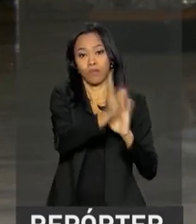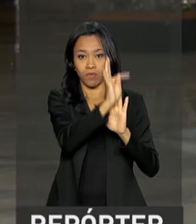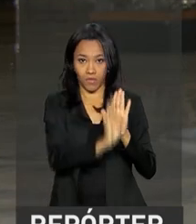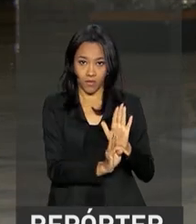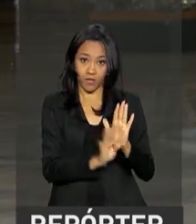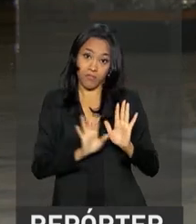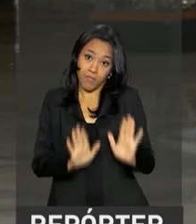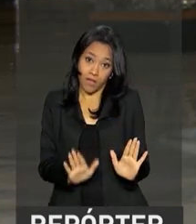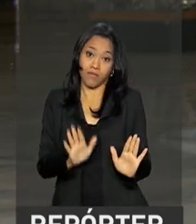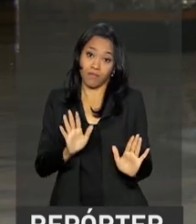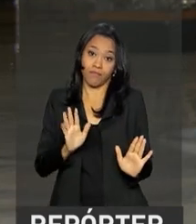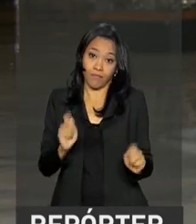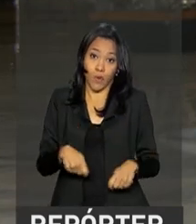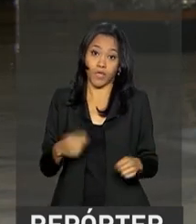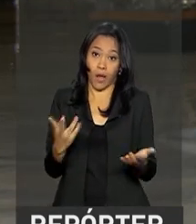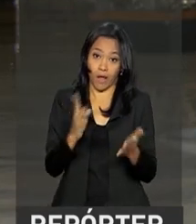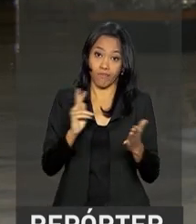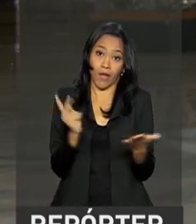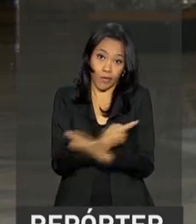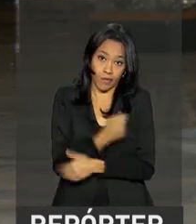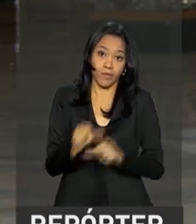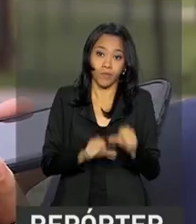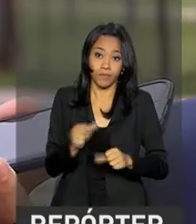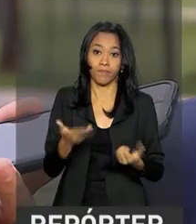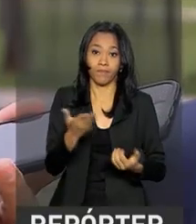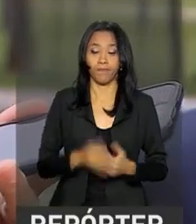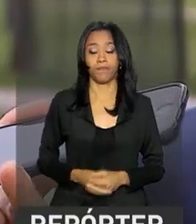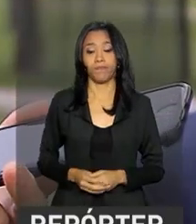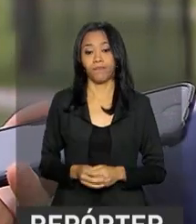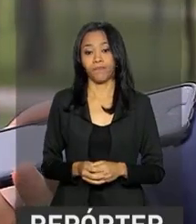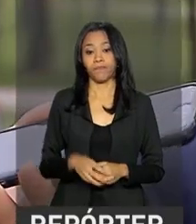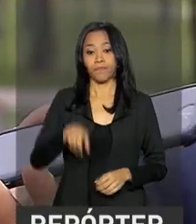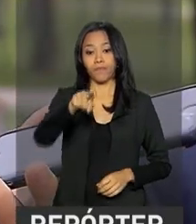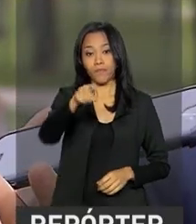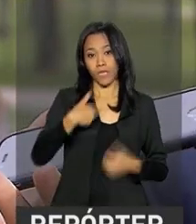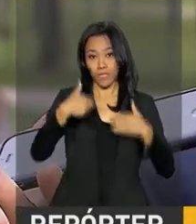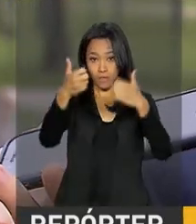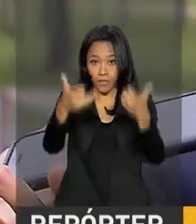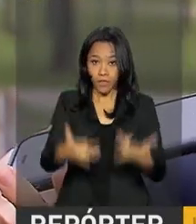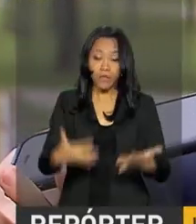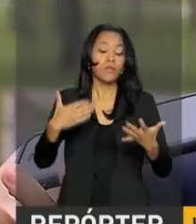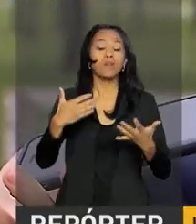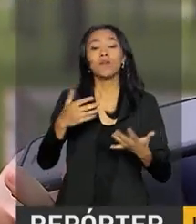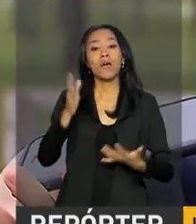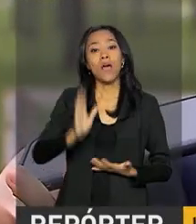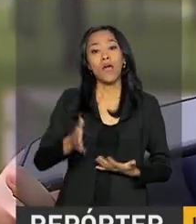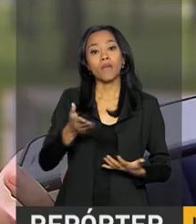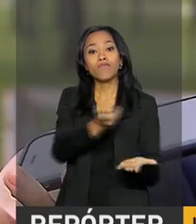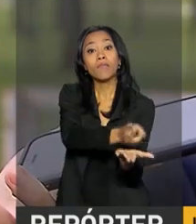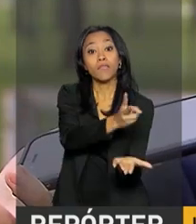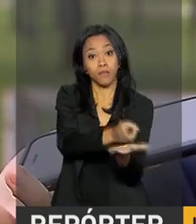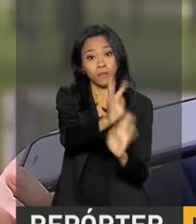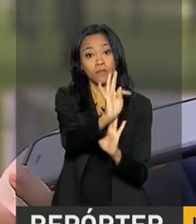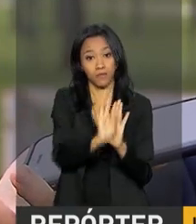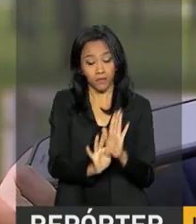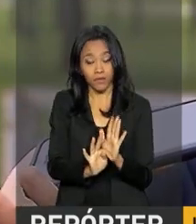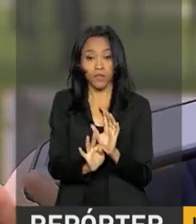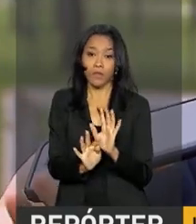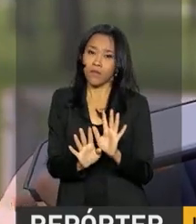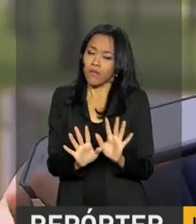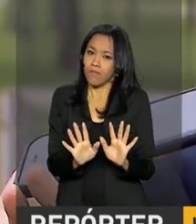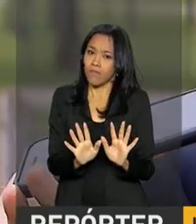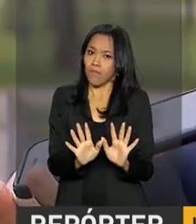ele admitiu mudanças. Vamos ouvir. O ideal é, como eu disse, como está. Agora, vamos